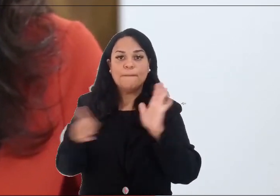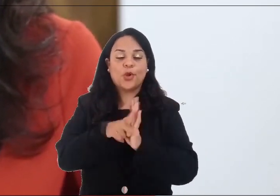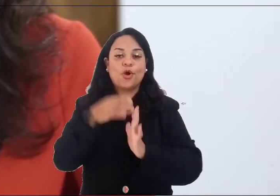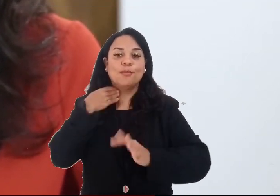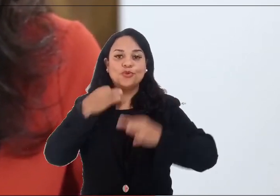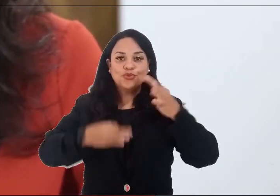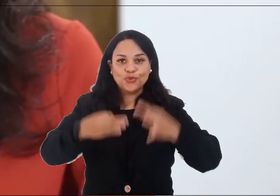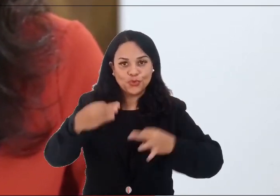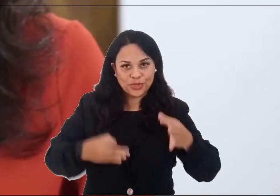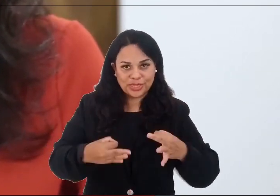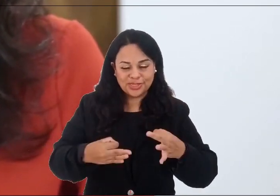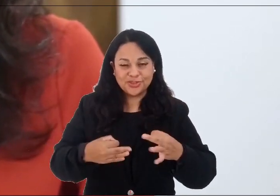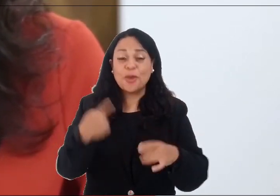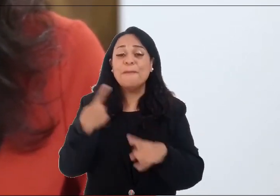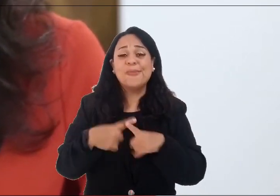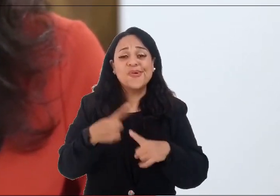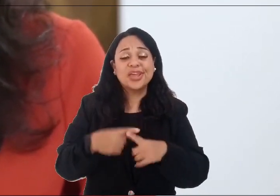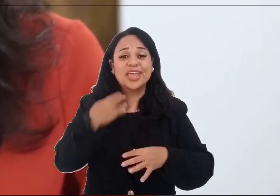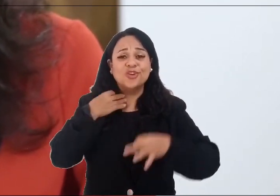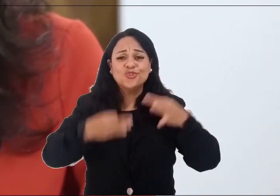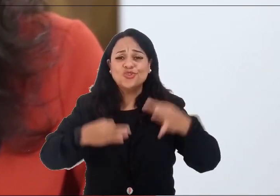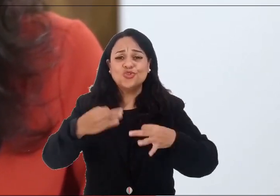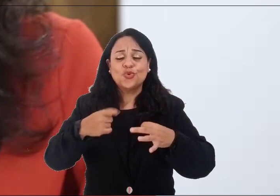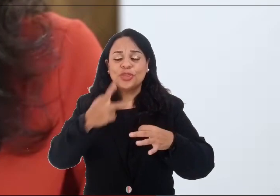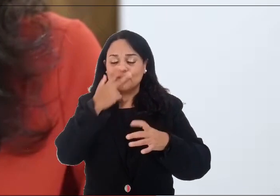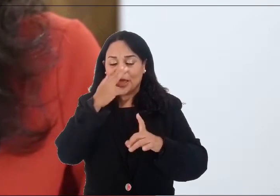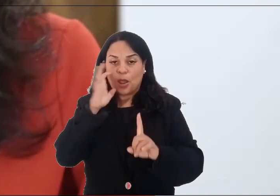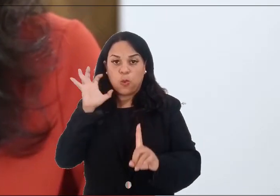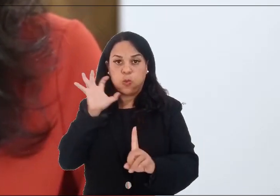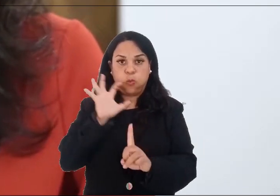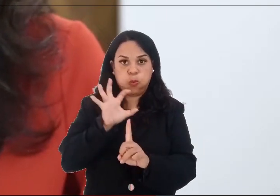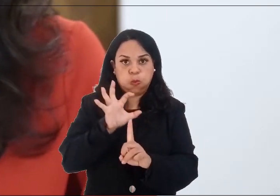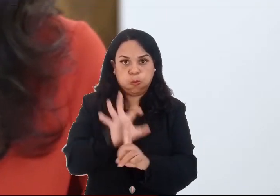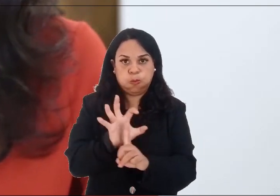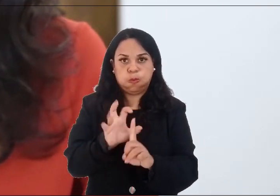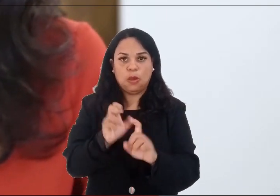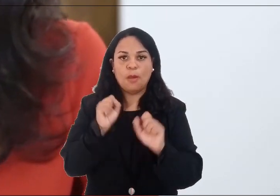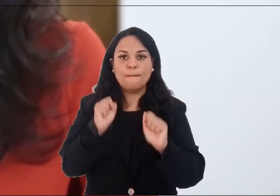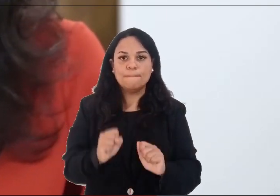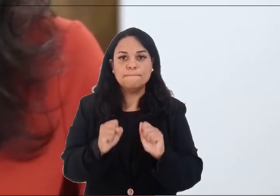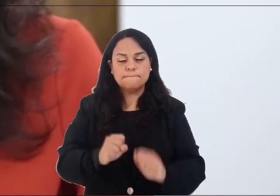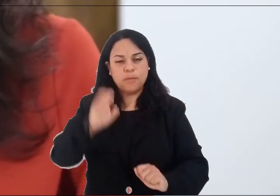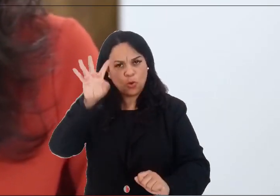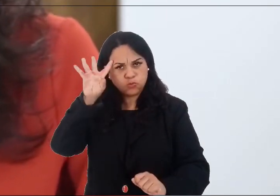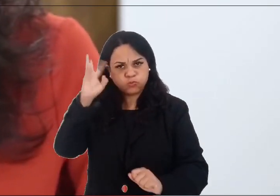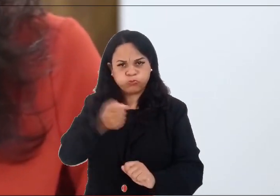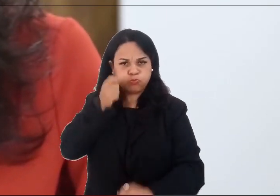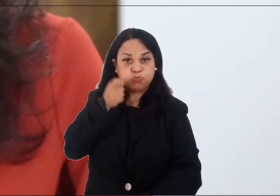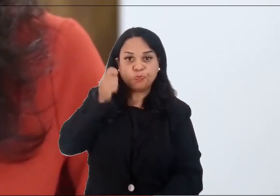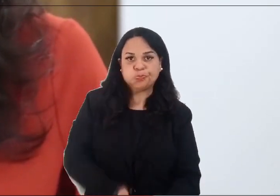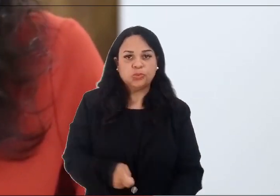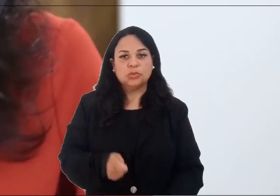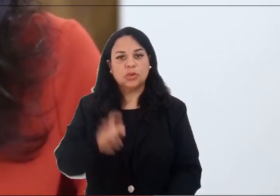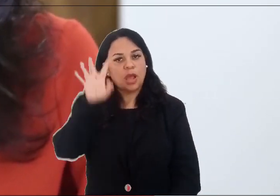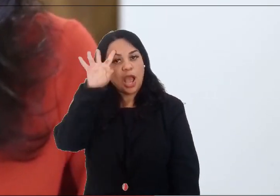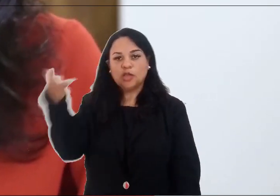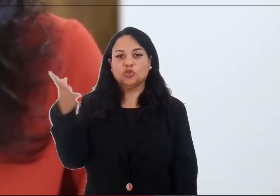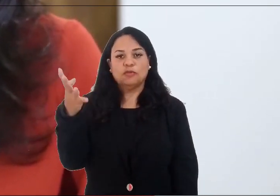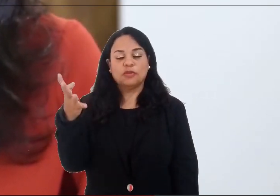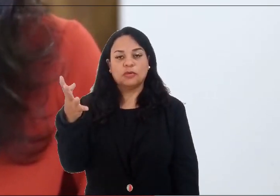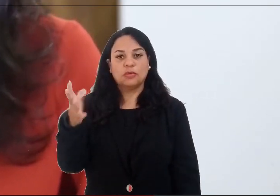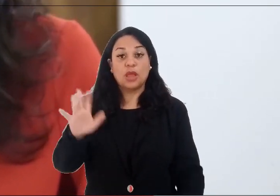porque a conciliação feita pelo juiz sofre uma série de pressões. O juiz pode quebrar a imparcialidade, antecipar o julgamento